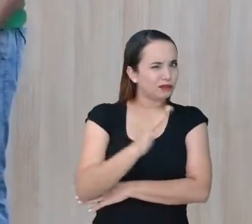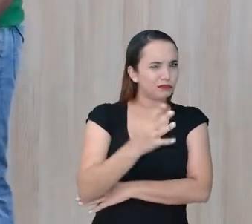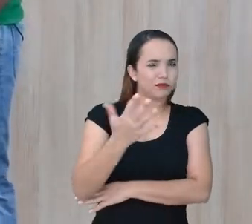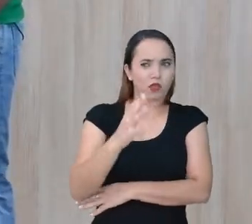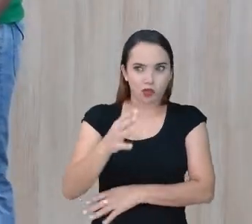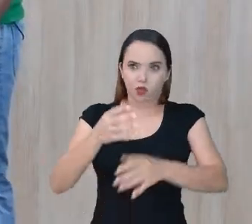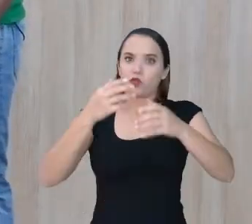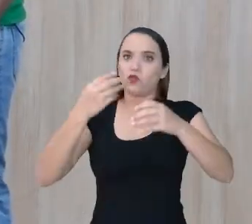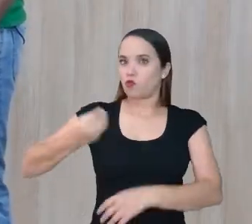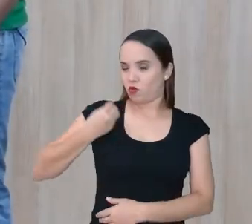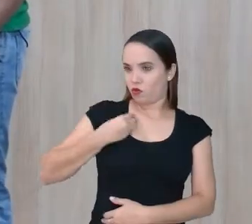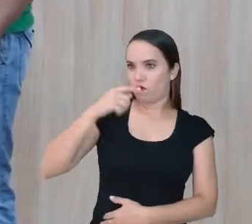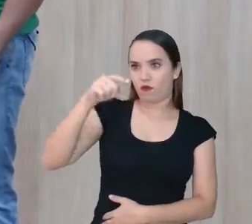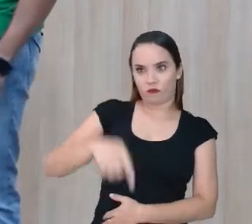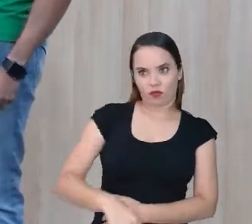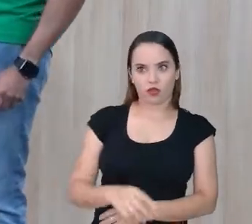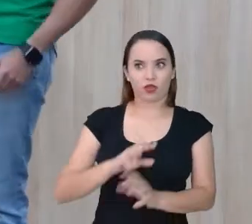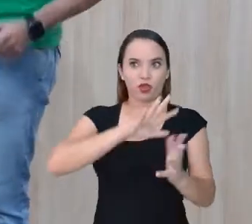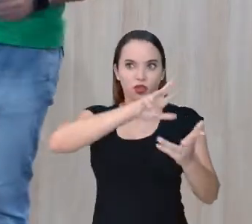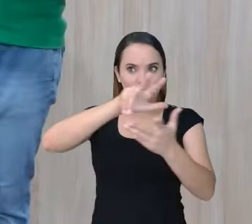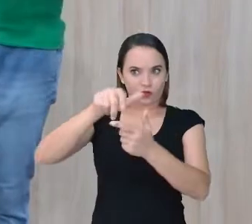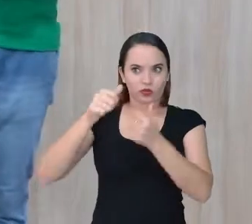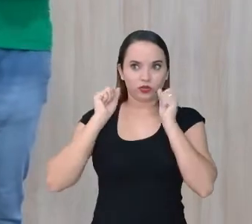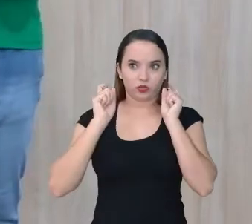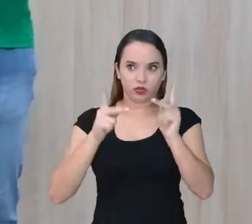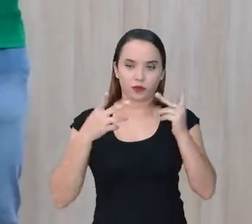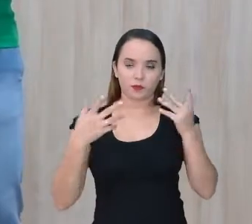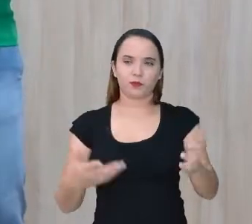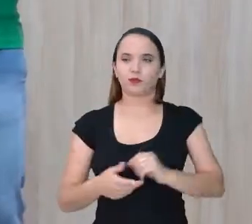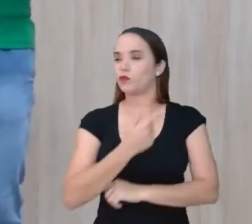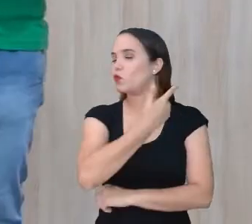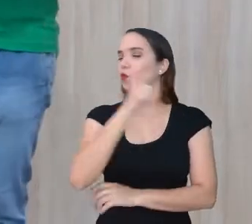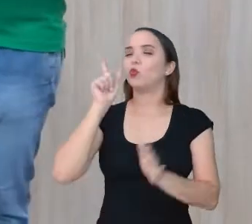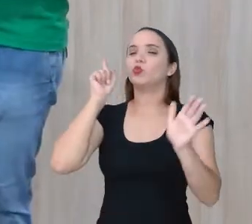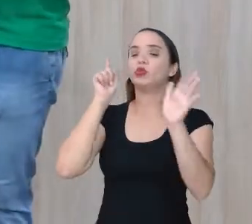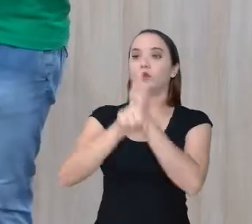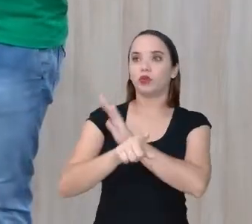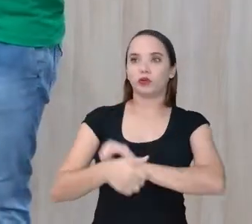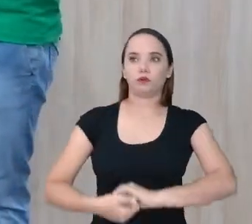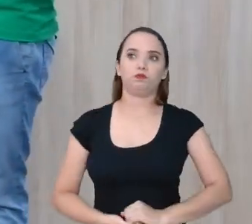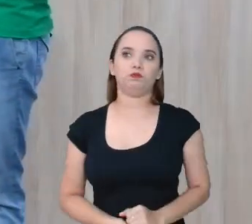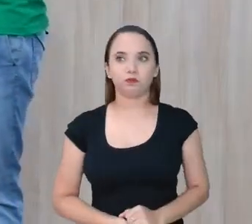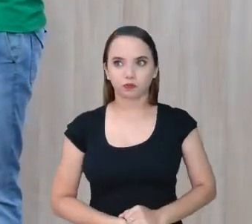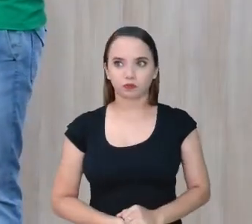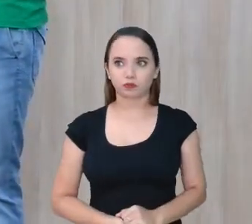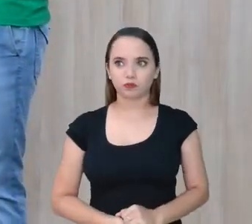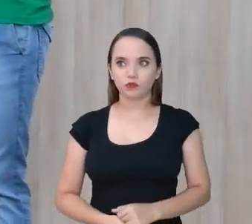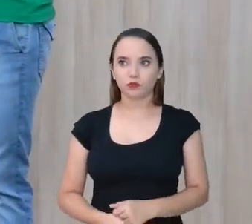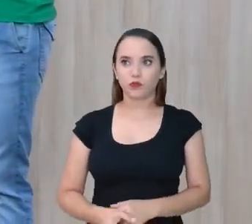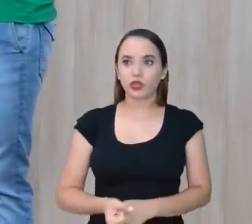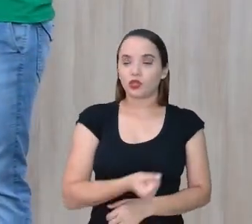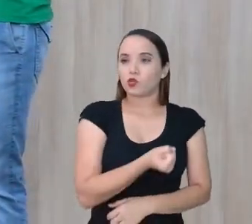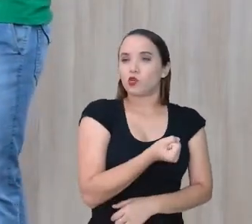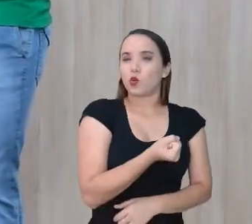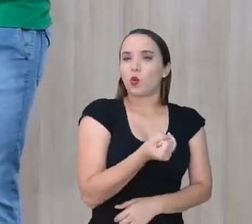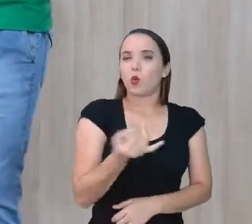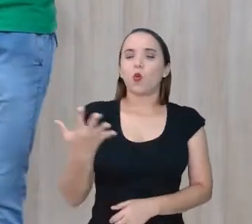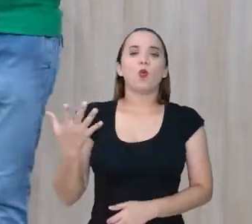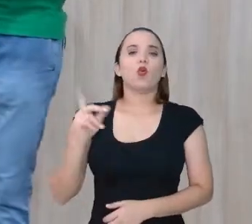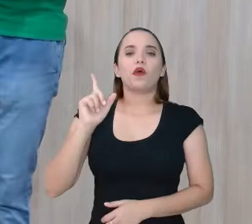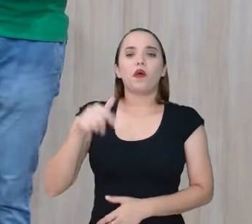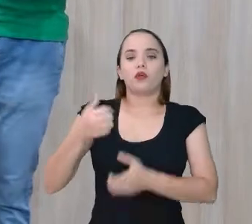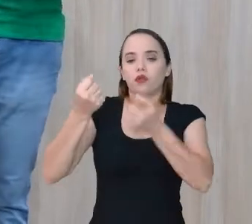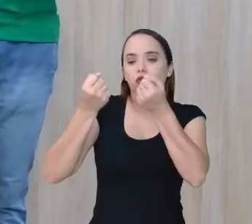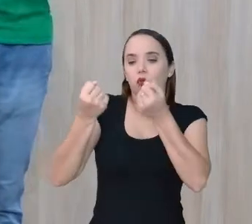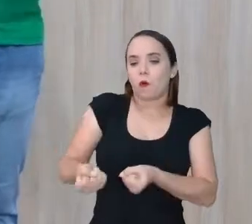aí no planeta Terra, certo? Próxima pergunta é o seguinte: quanto pesa um fio de